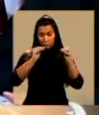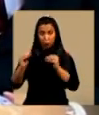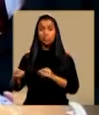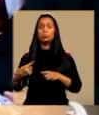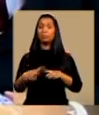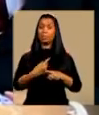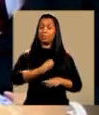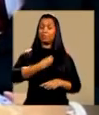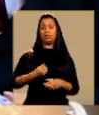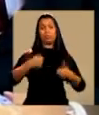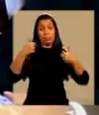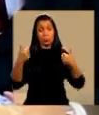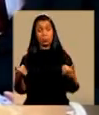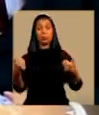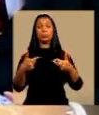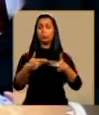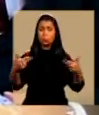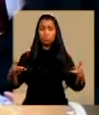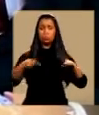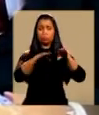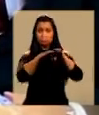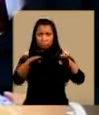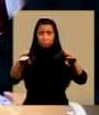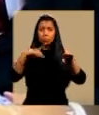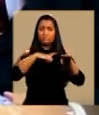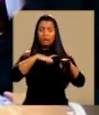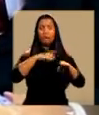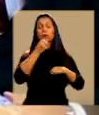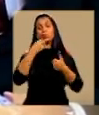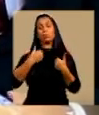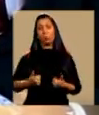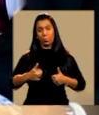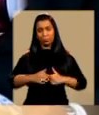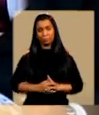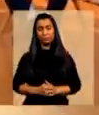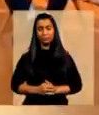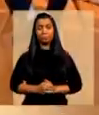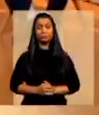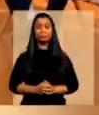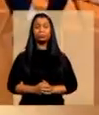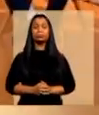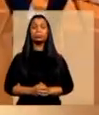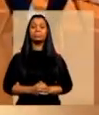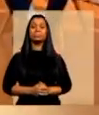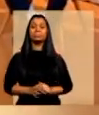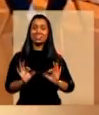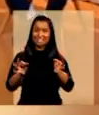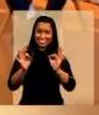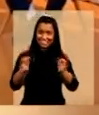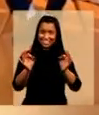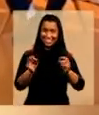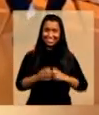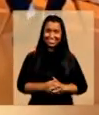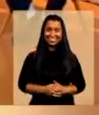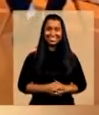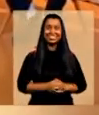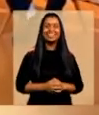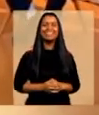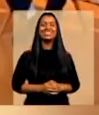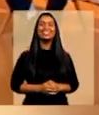para ter a qualidade de vida. E tudo que é em equilíbrio, né, é saudável. Confere essa planilha,